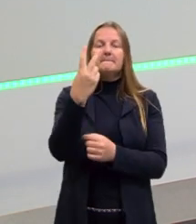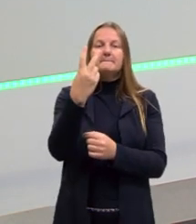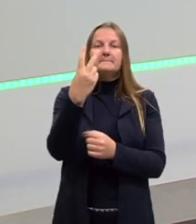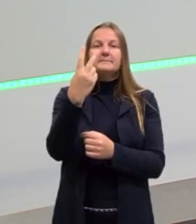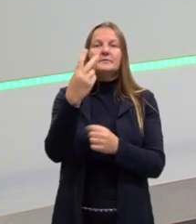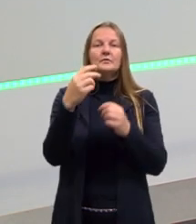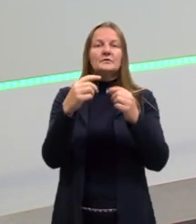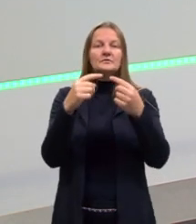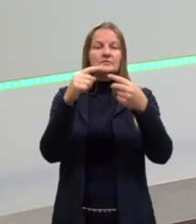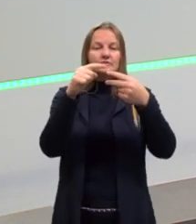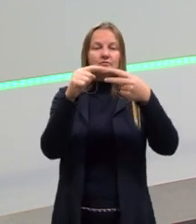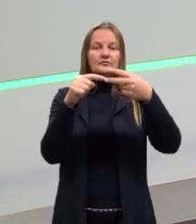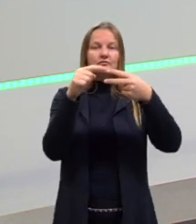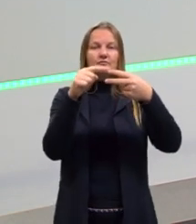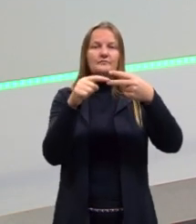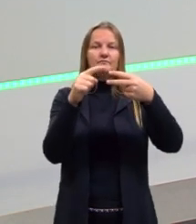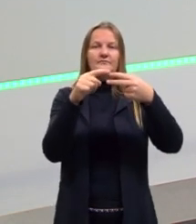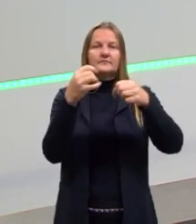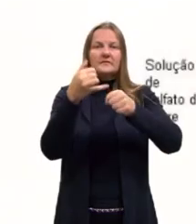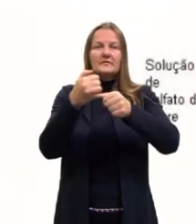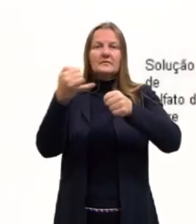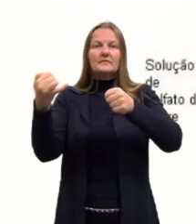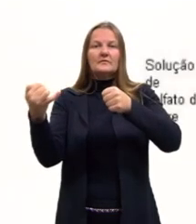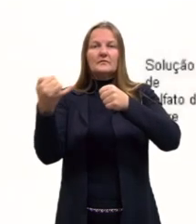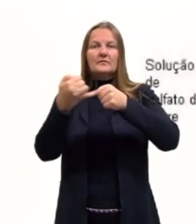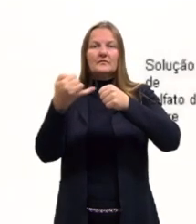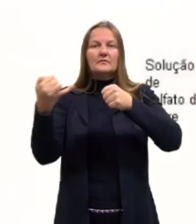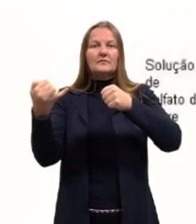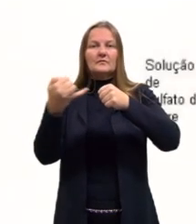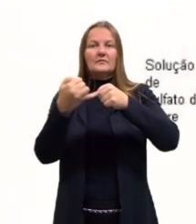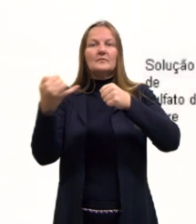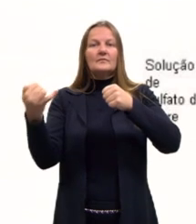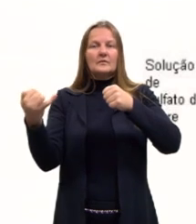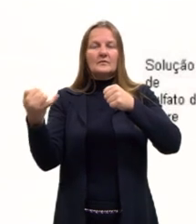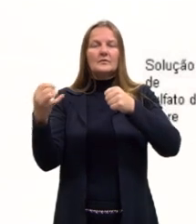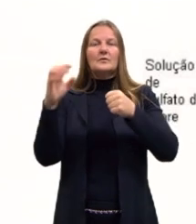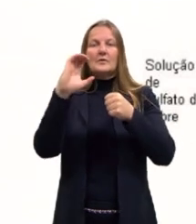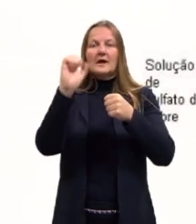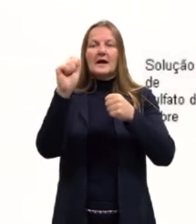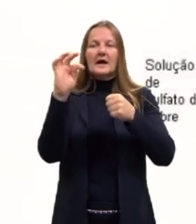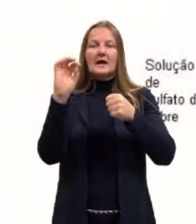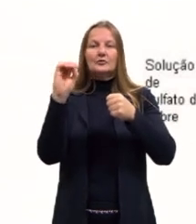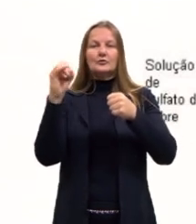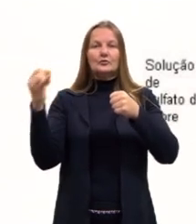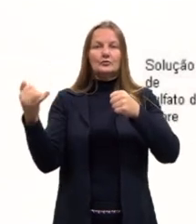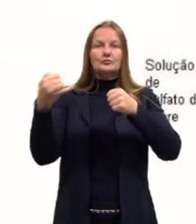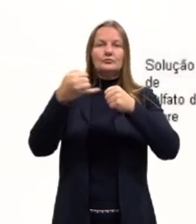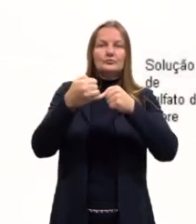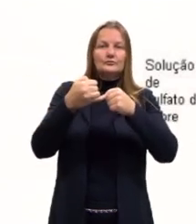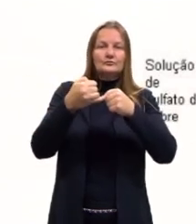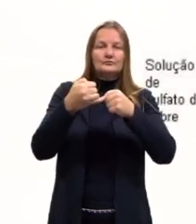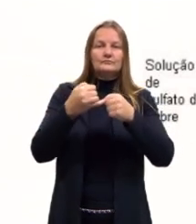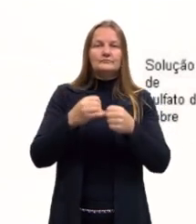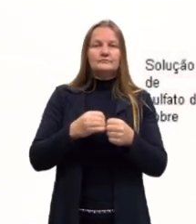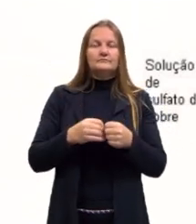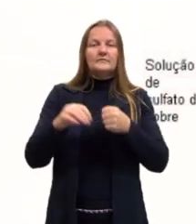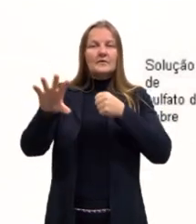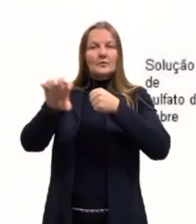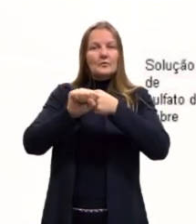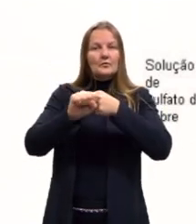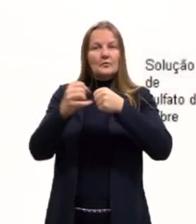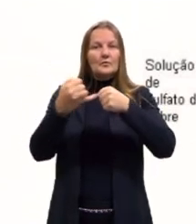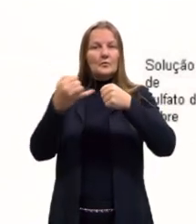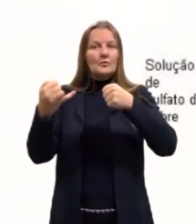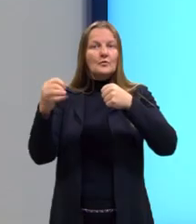eletrodos onde eu vou ter o ânodo eo cátodo cátodo e importante saber o ano do é